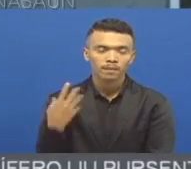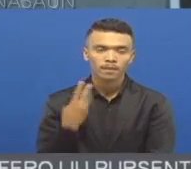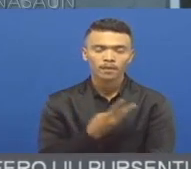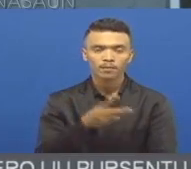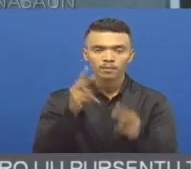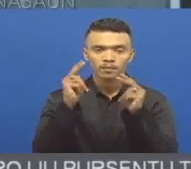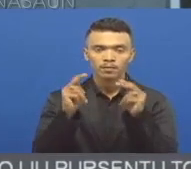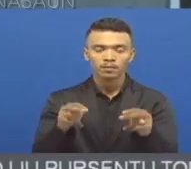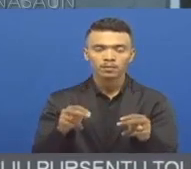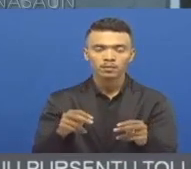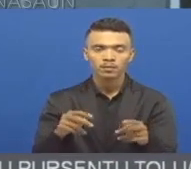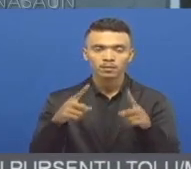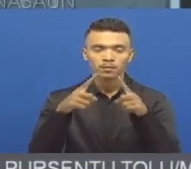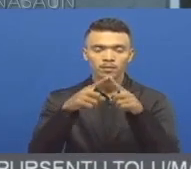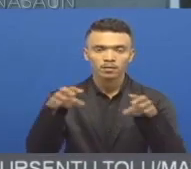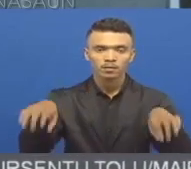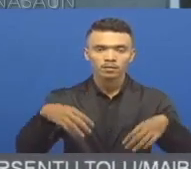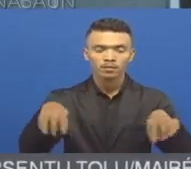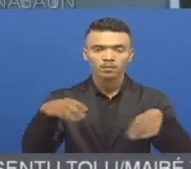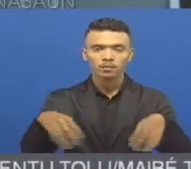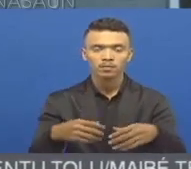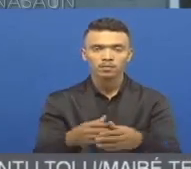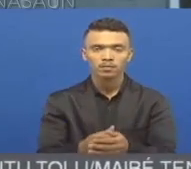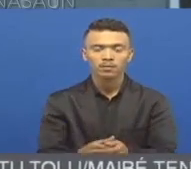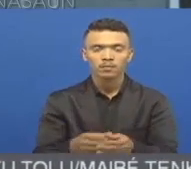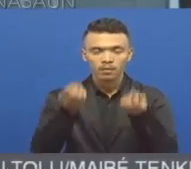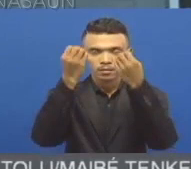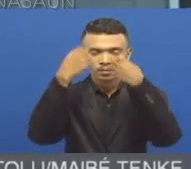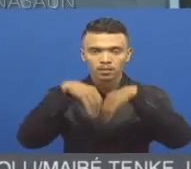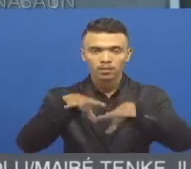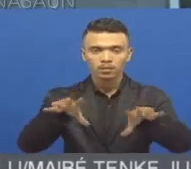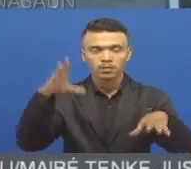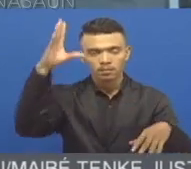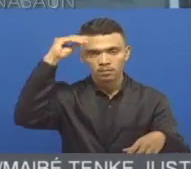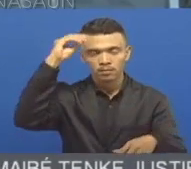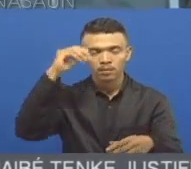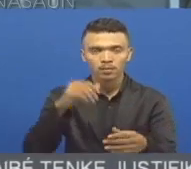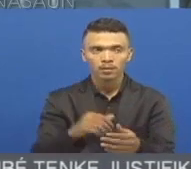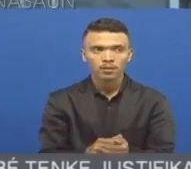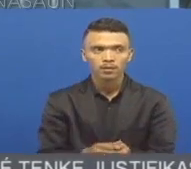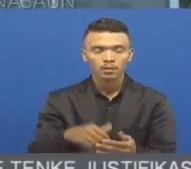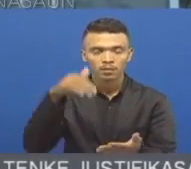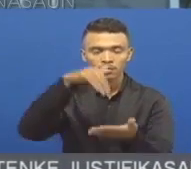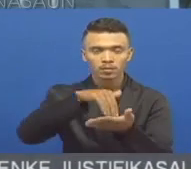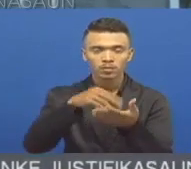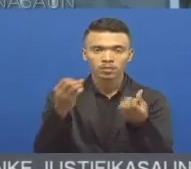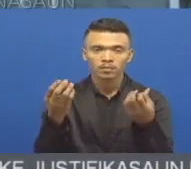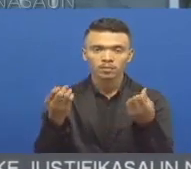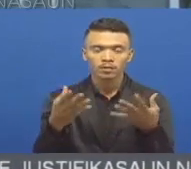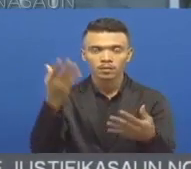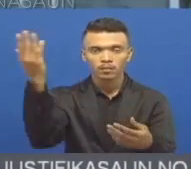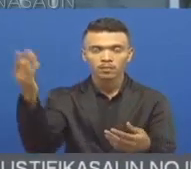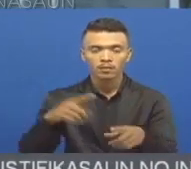halo reevaluação ba serviços balo e a projetos da semana nenhum, atu acrescenta estudos Lubuk balo e